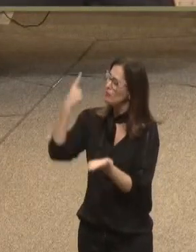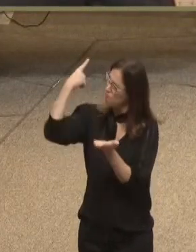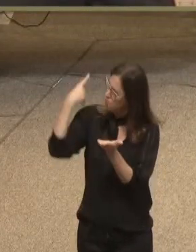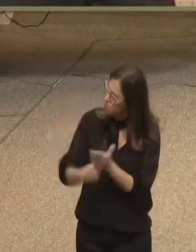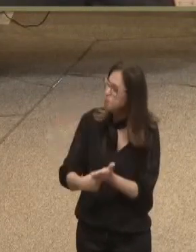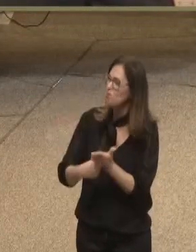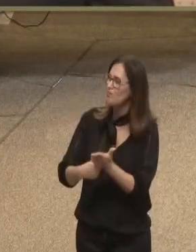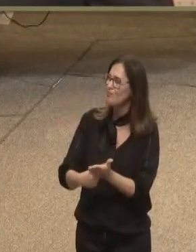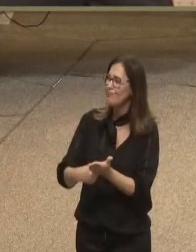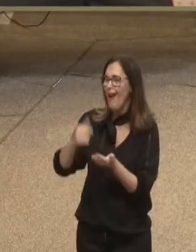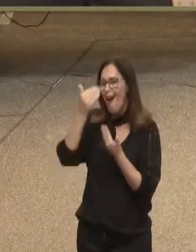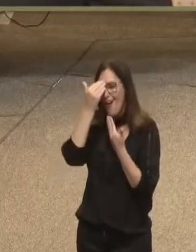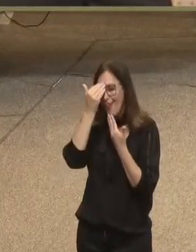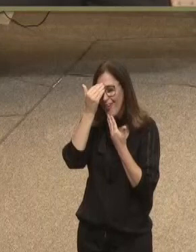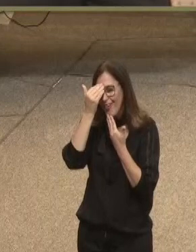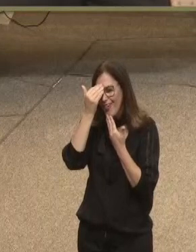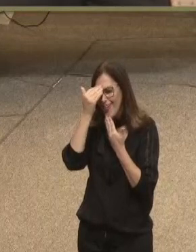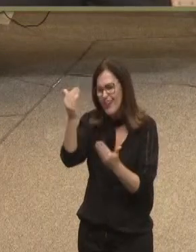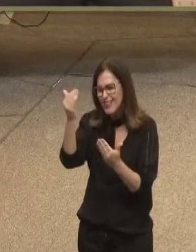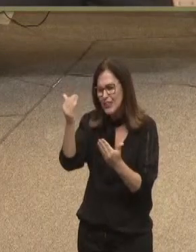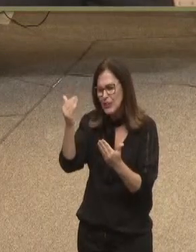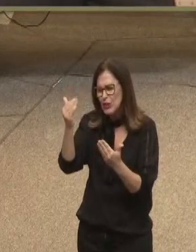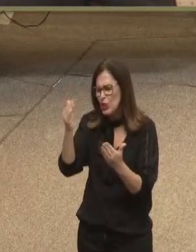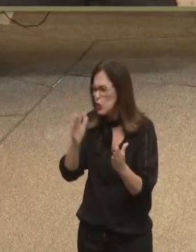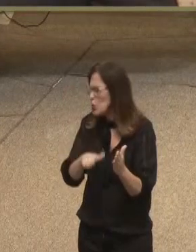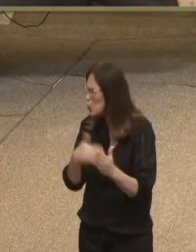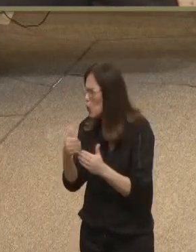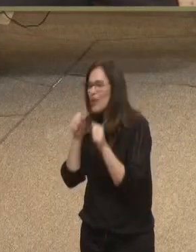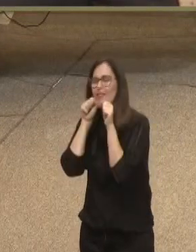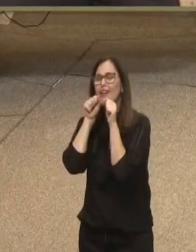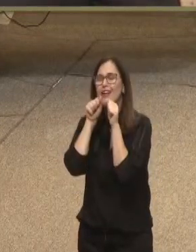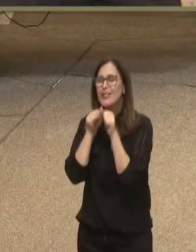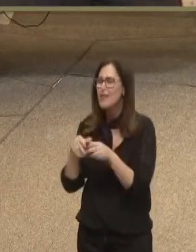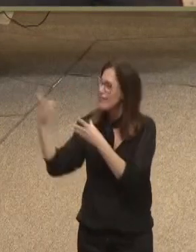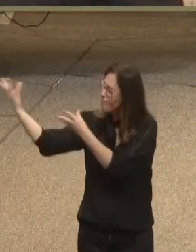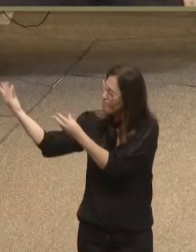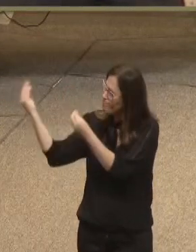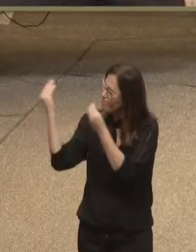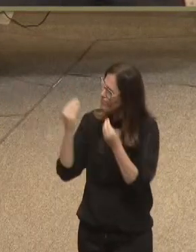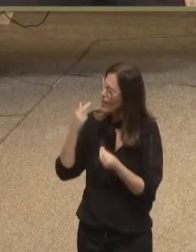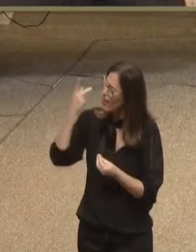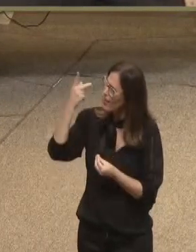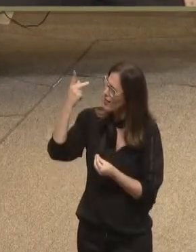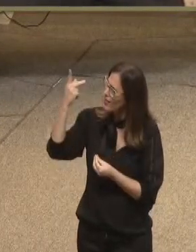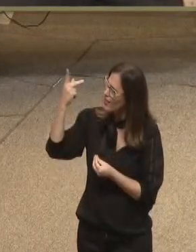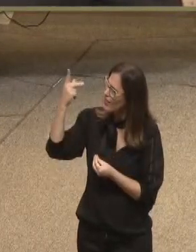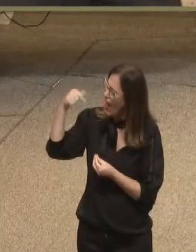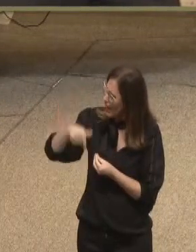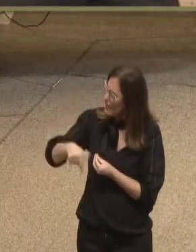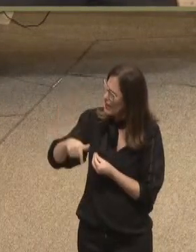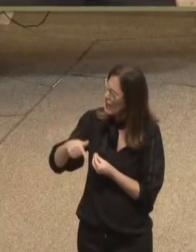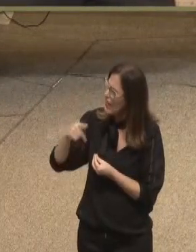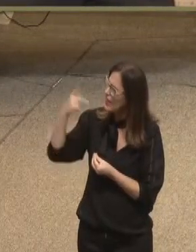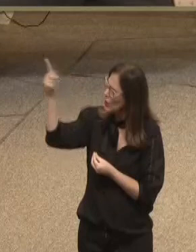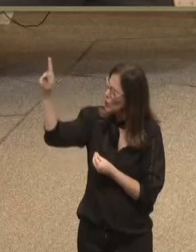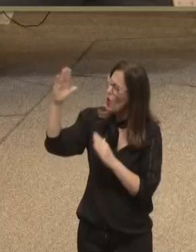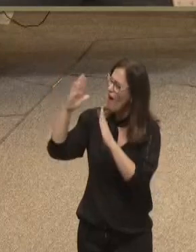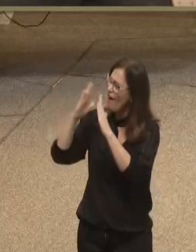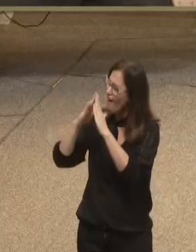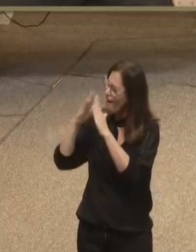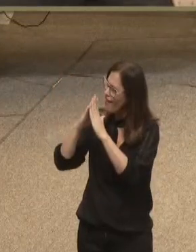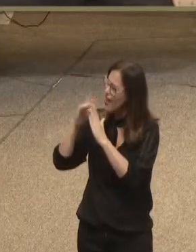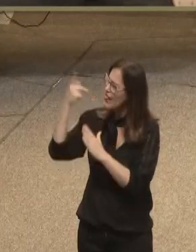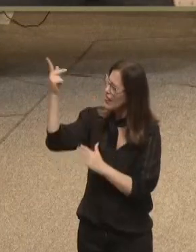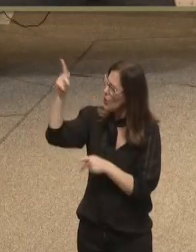Pai. Te agradecemos, Senhor, por todas as bênçãos derramadas pelo Teu aqui na Tua casa, Senhor, que o